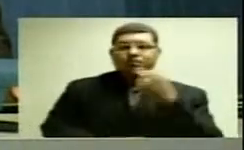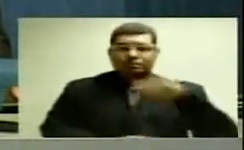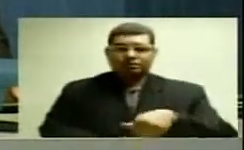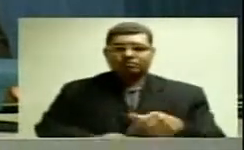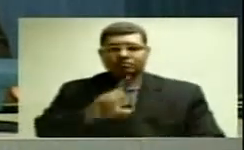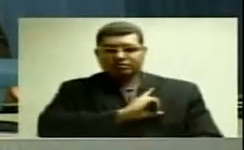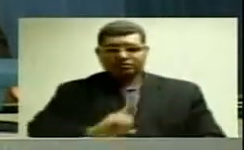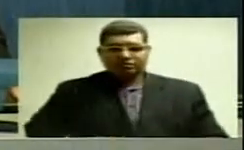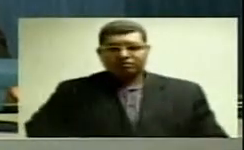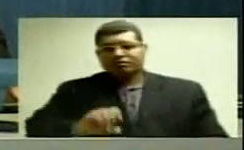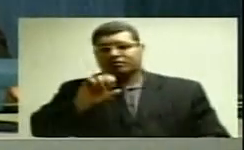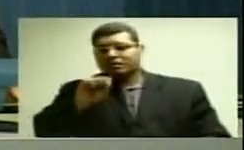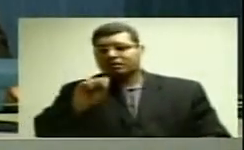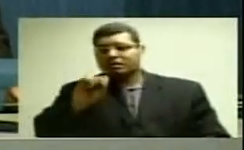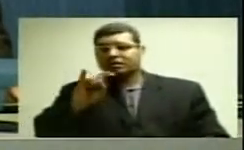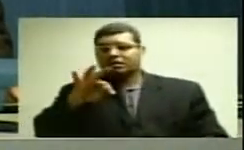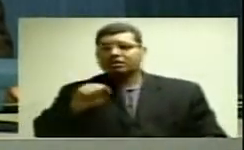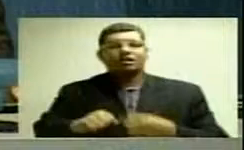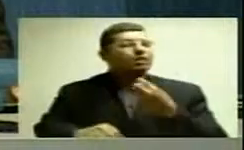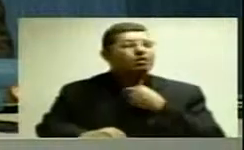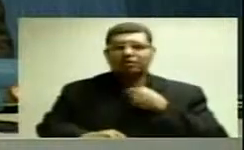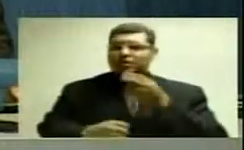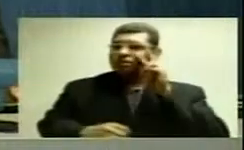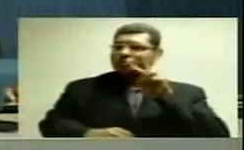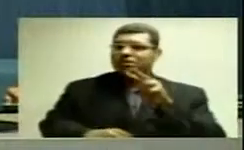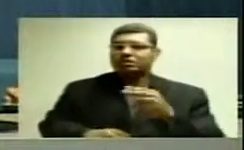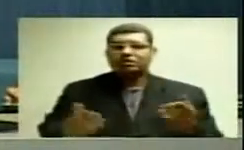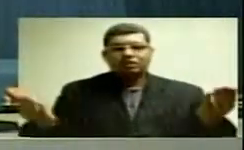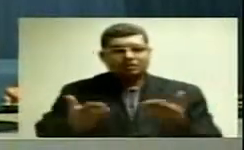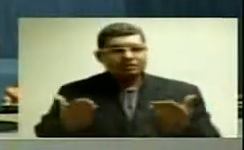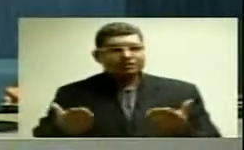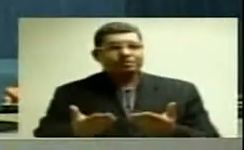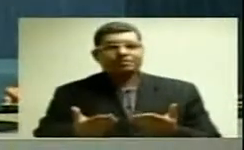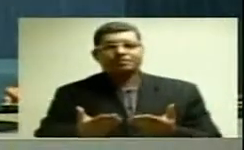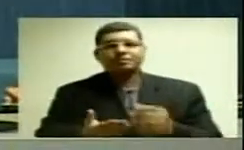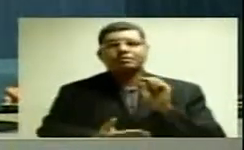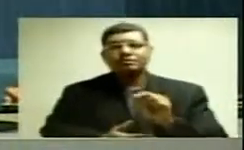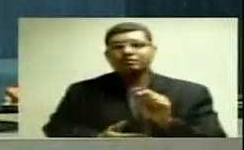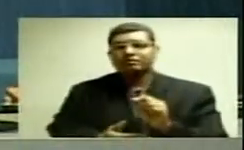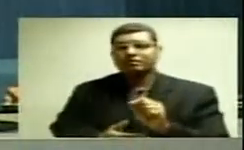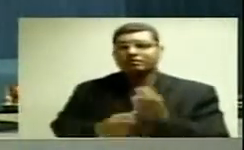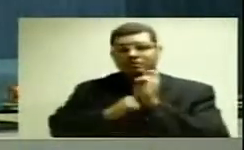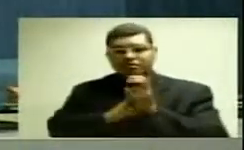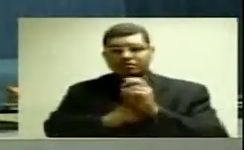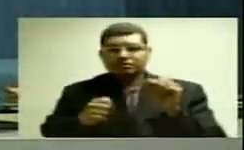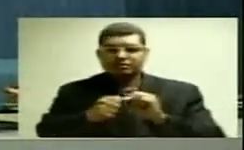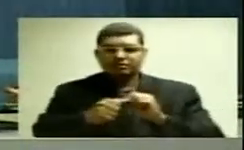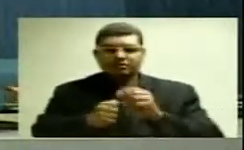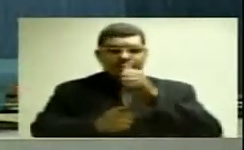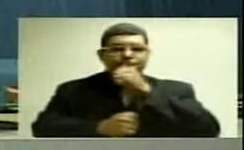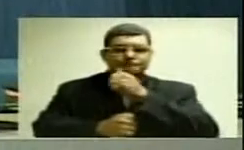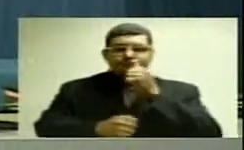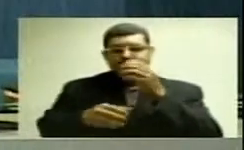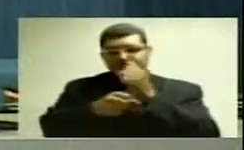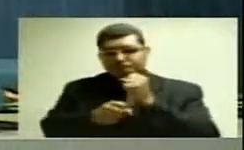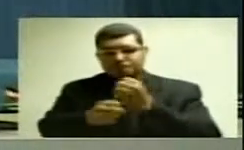nós, deputado Sidney Leite, não podemos assistir passivamente a Assembleia fazer um